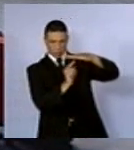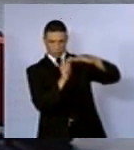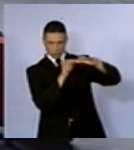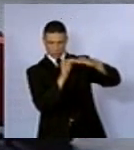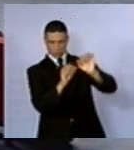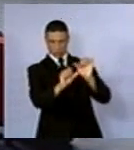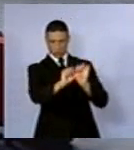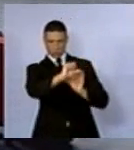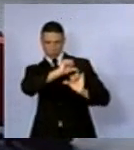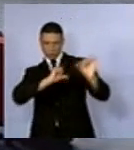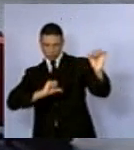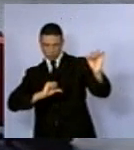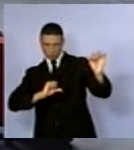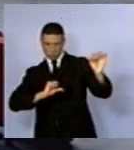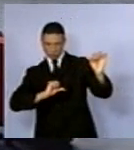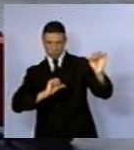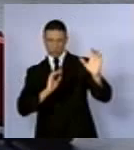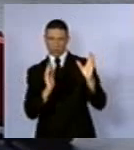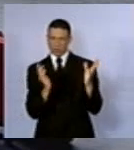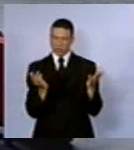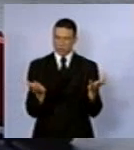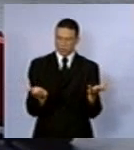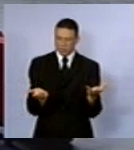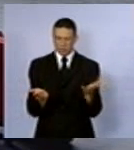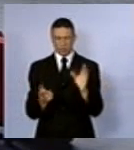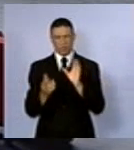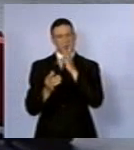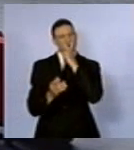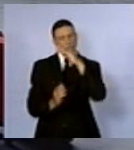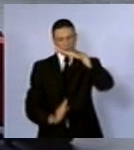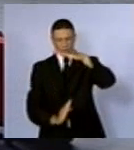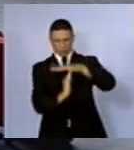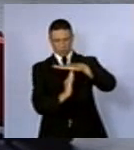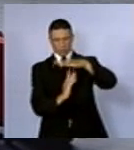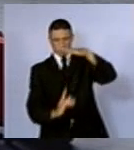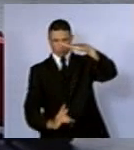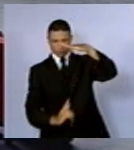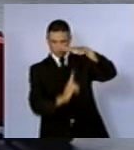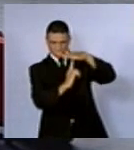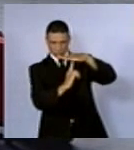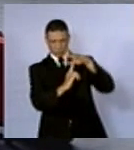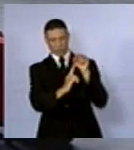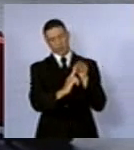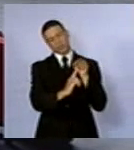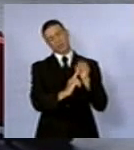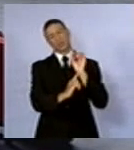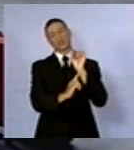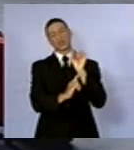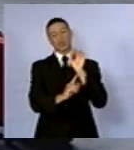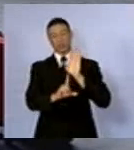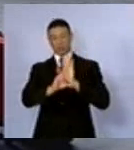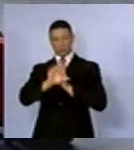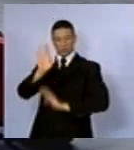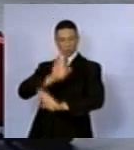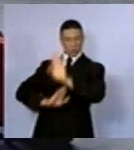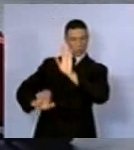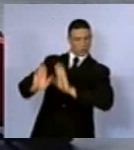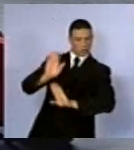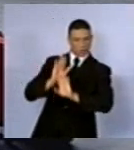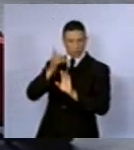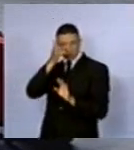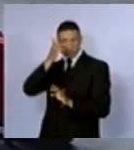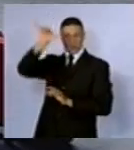Mudar esse limite, que, novamente, esse limite ele leva em consideração a prevenção.